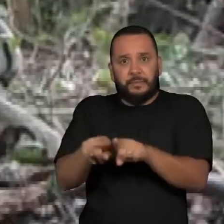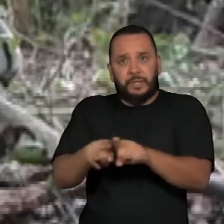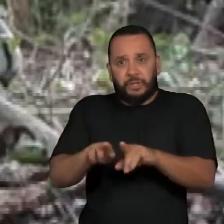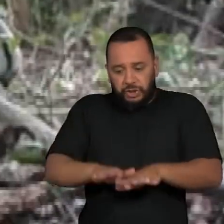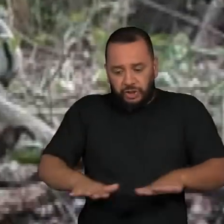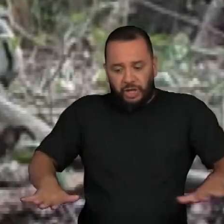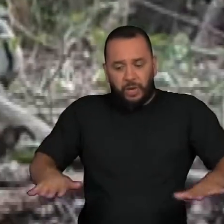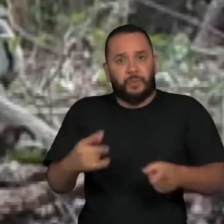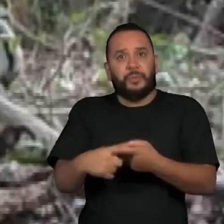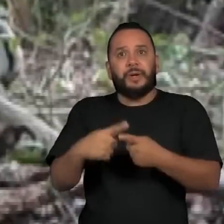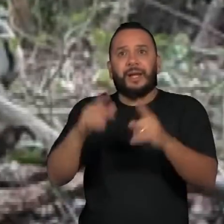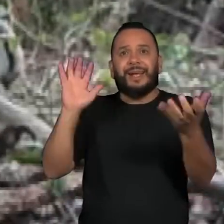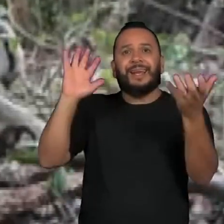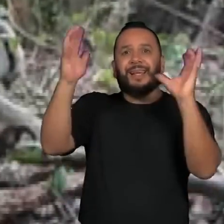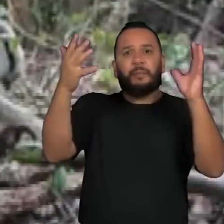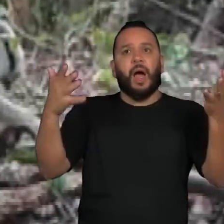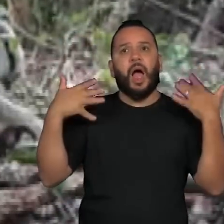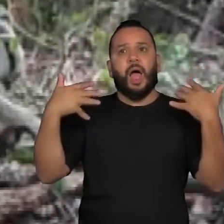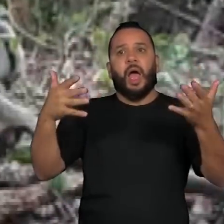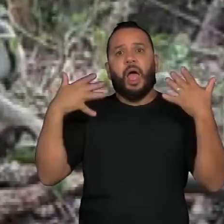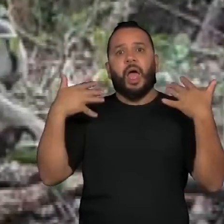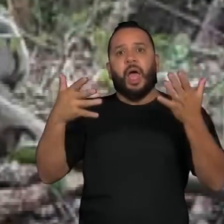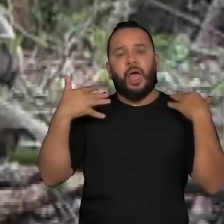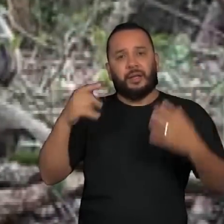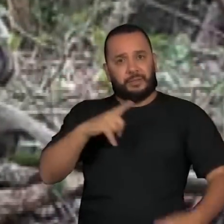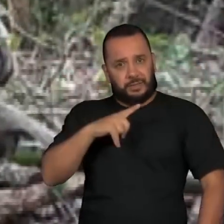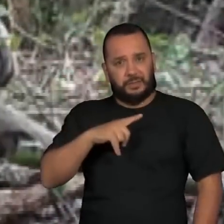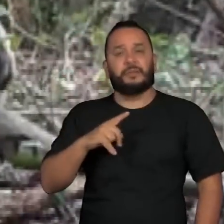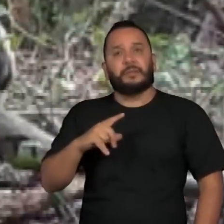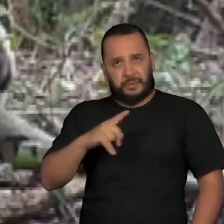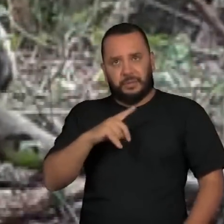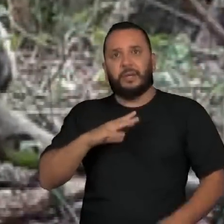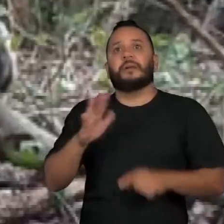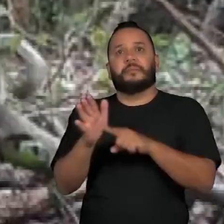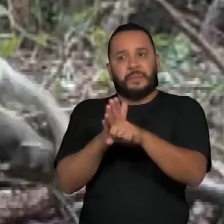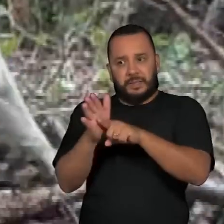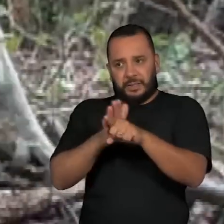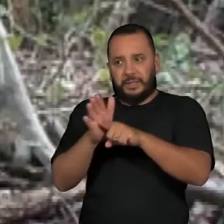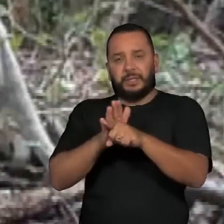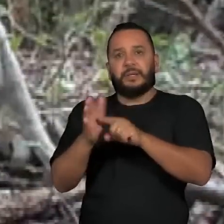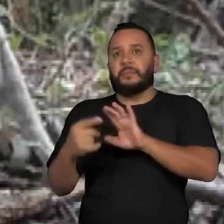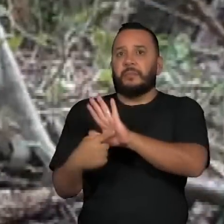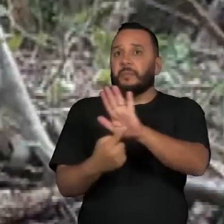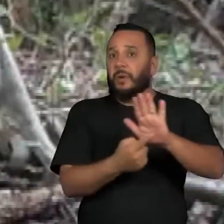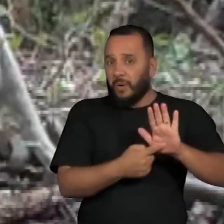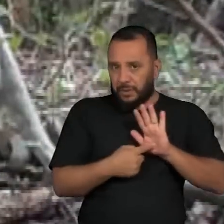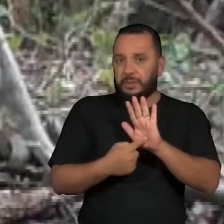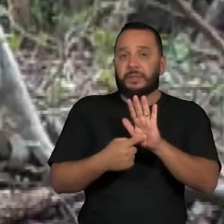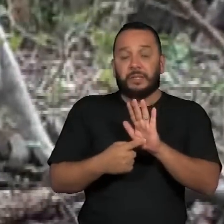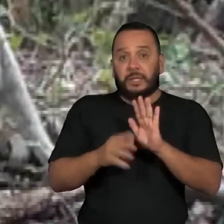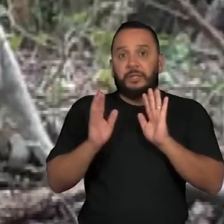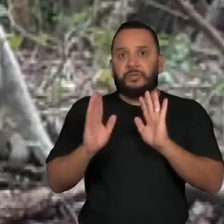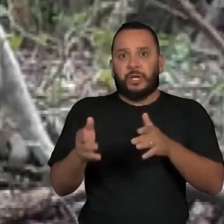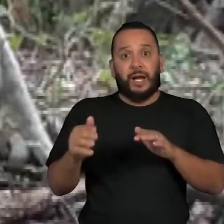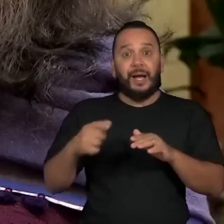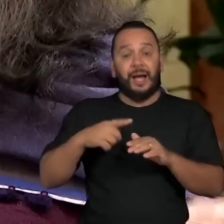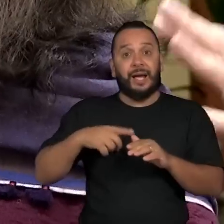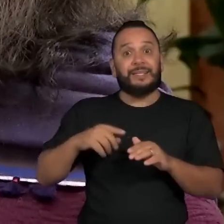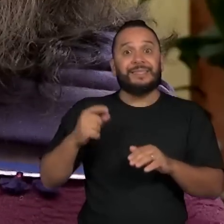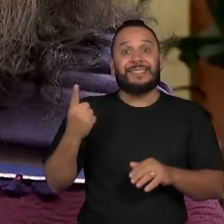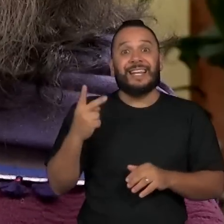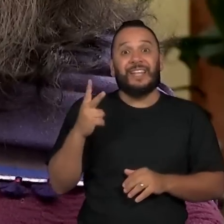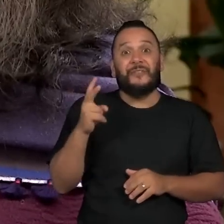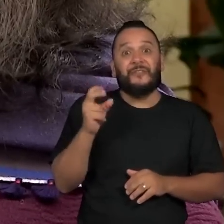das mudanças climáticas. A informação integra um estudo comparativo assinado por mais de 120 autores.